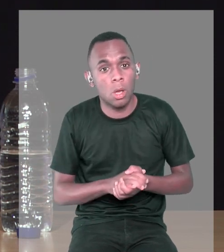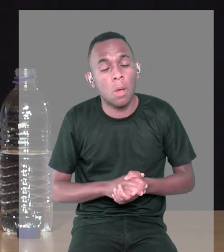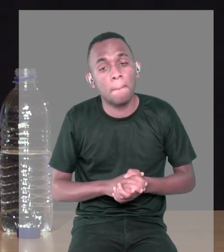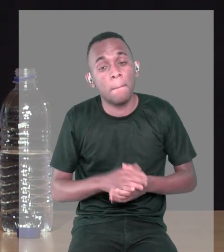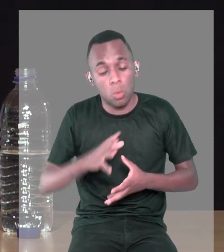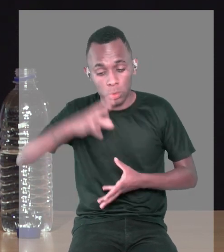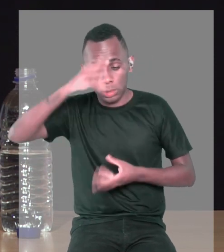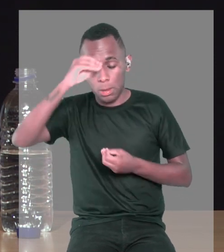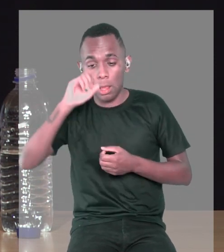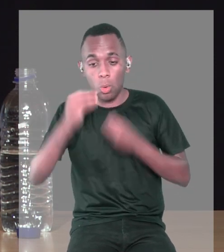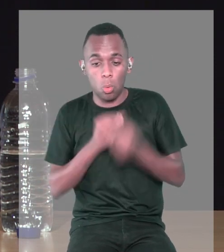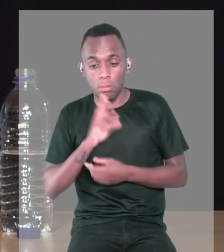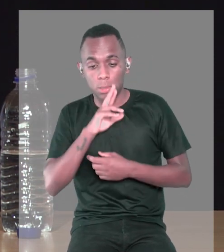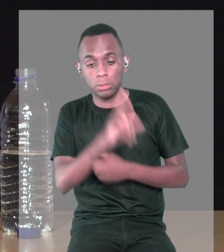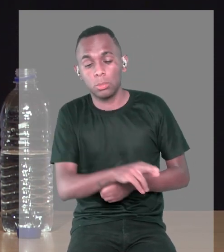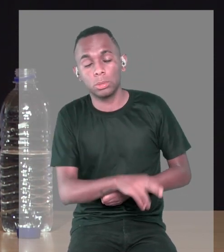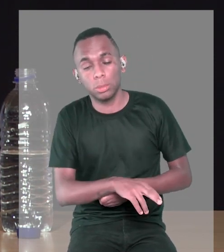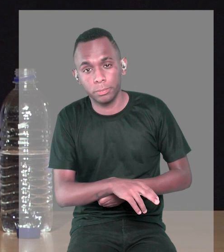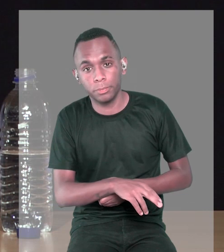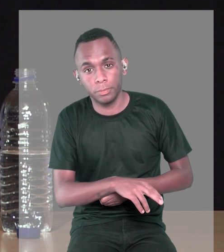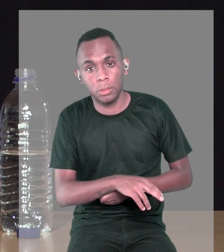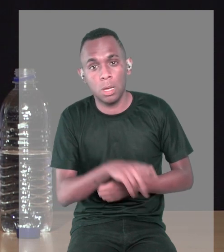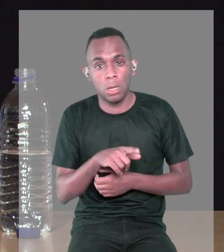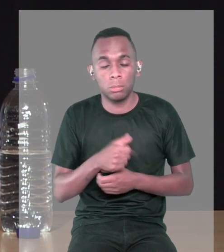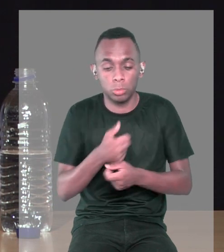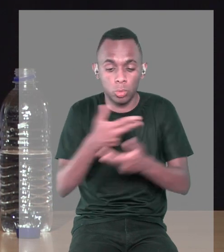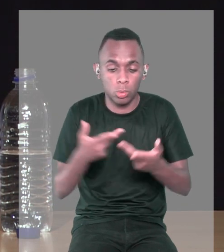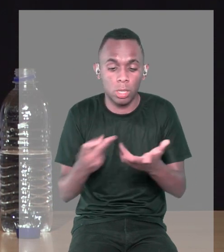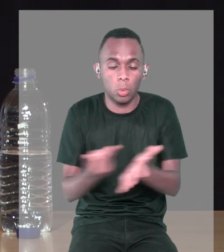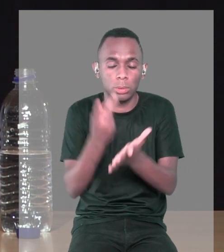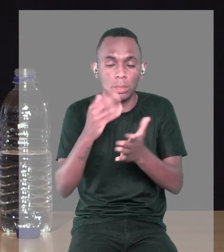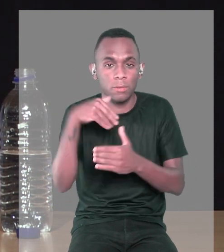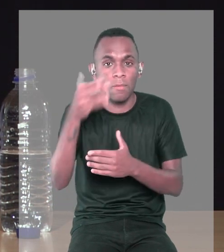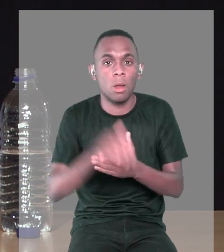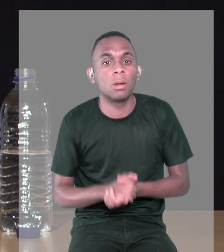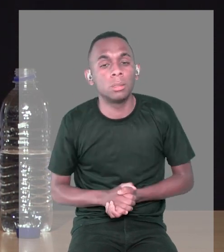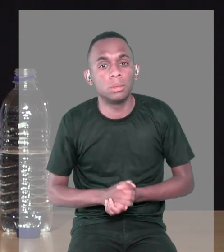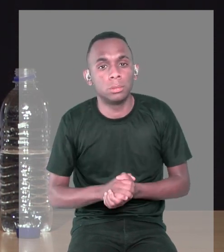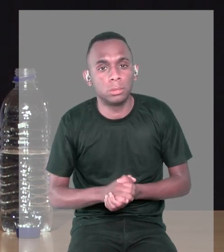Tentando alguma coisa.